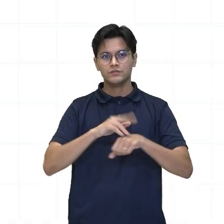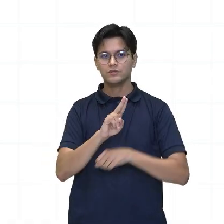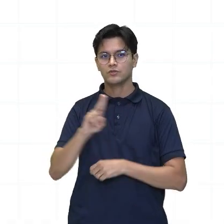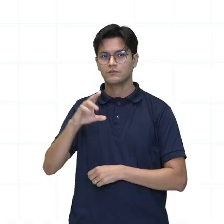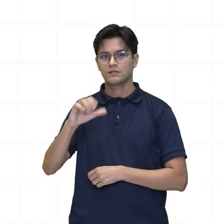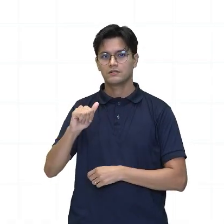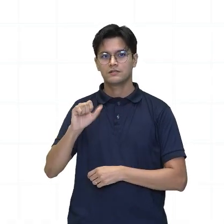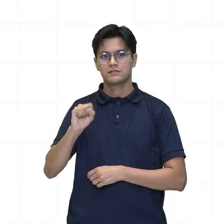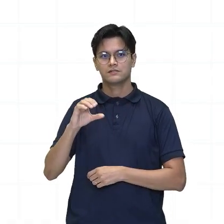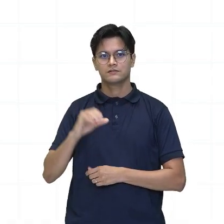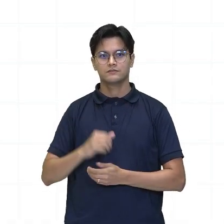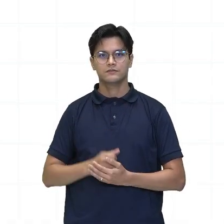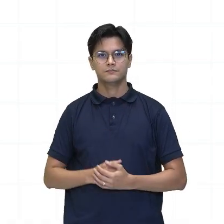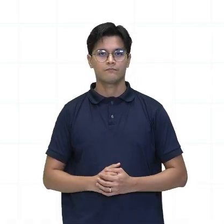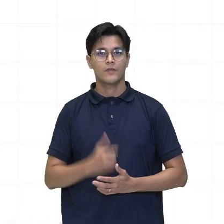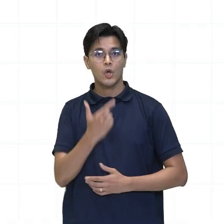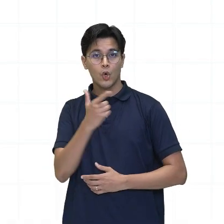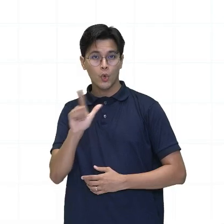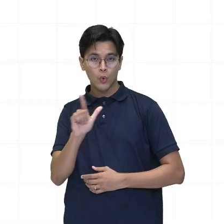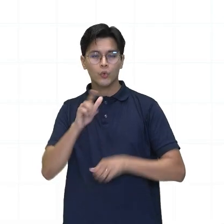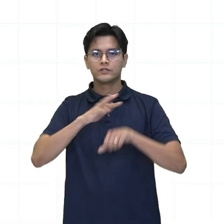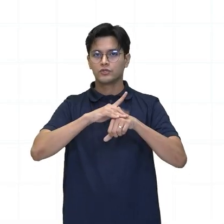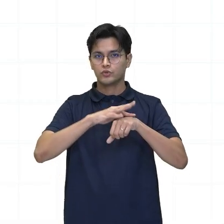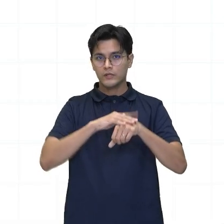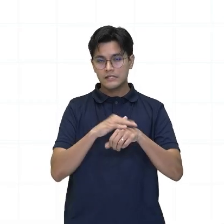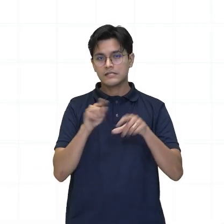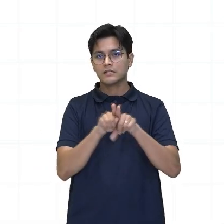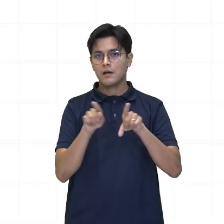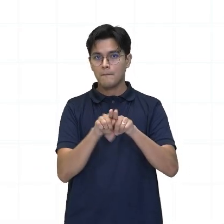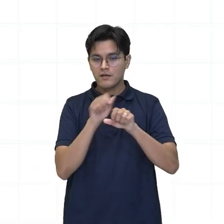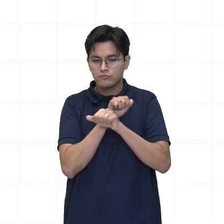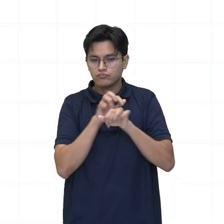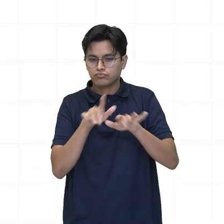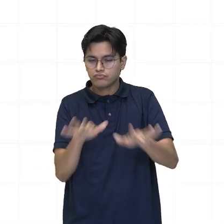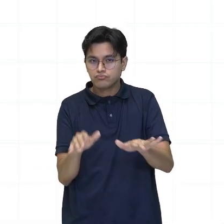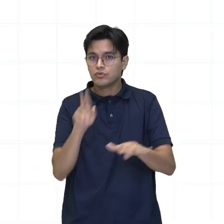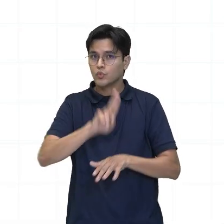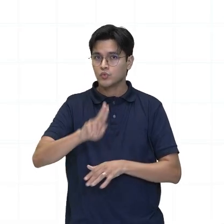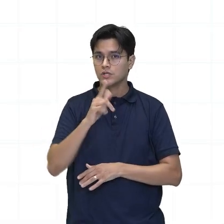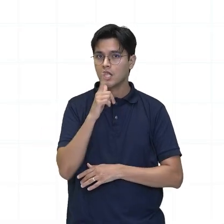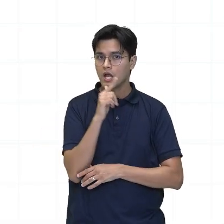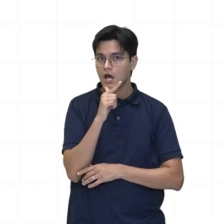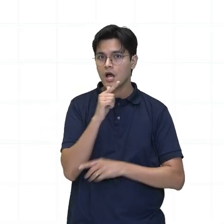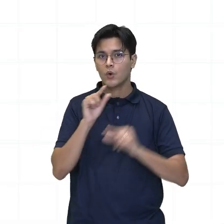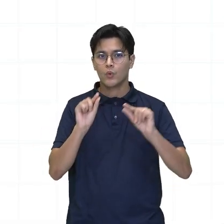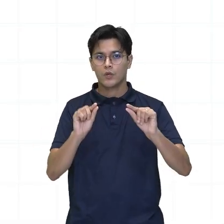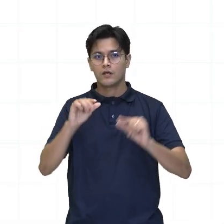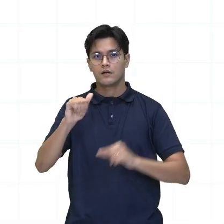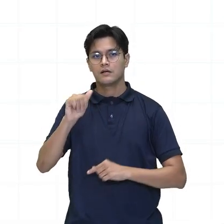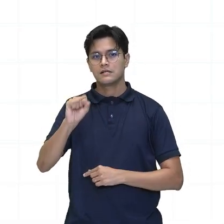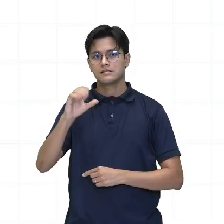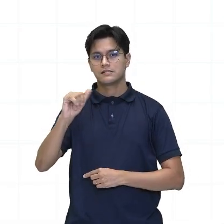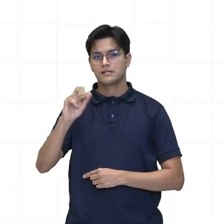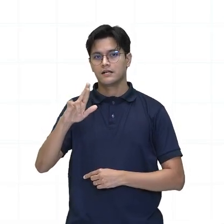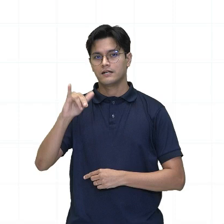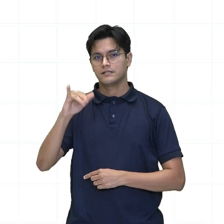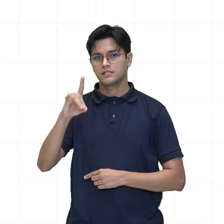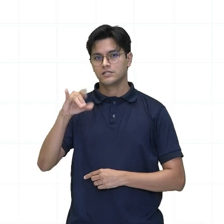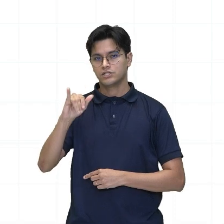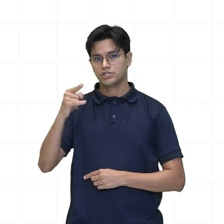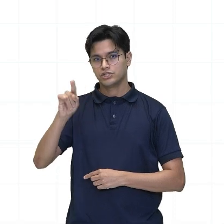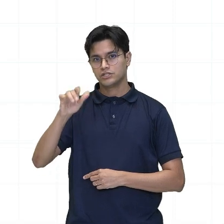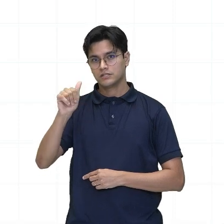Uma outra doença de veiculação hídrica, ascaridíase, em que o micro-organismo ele já é um